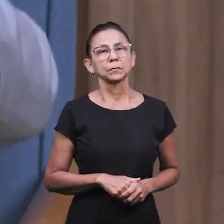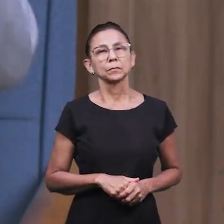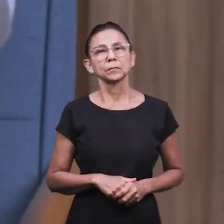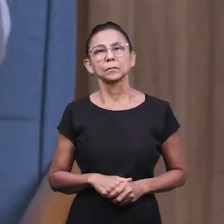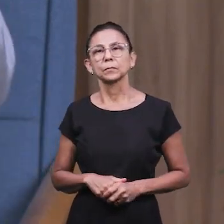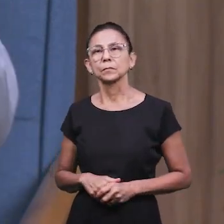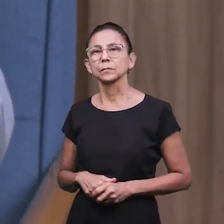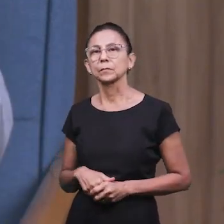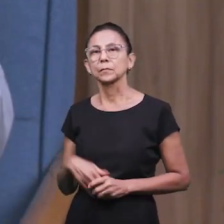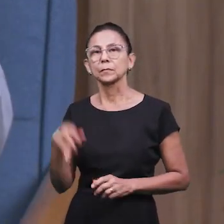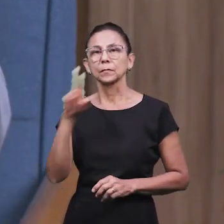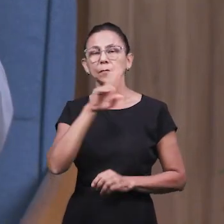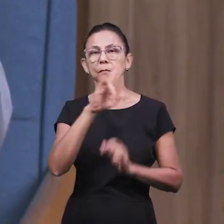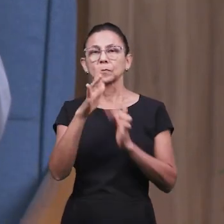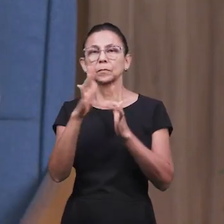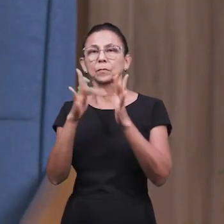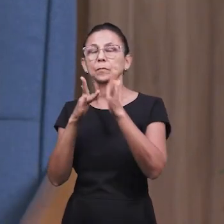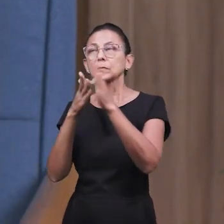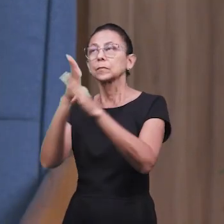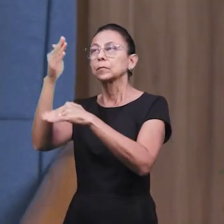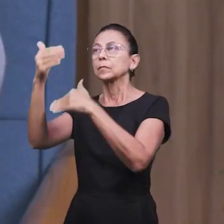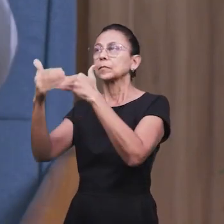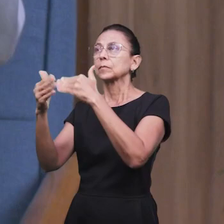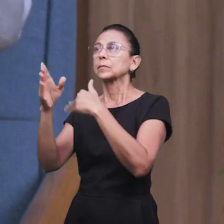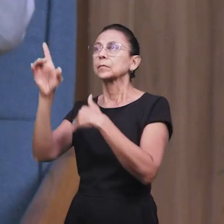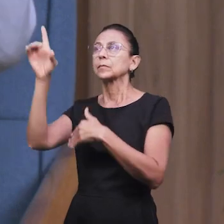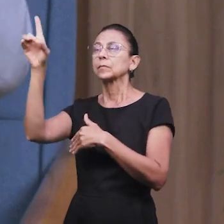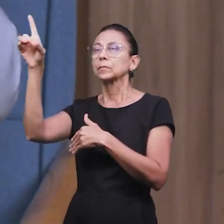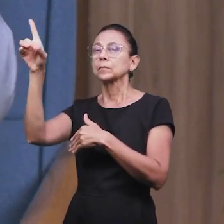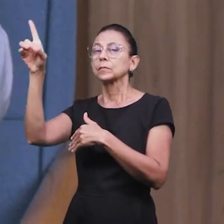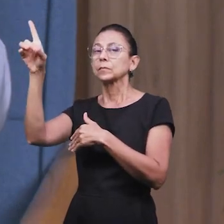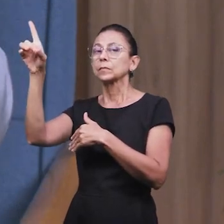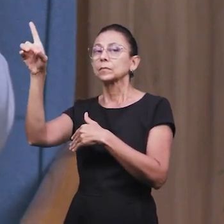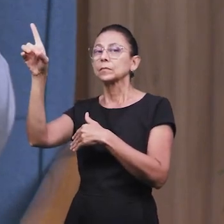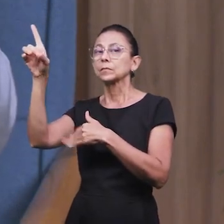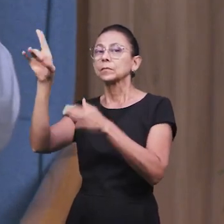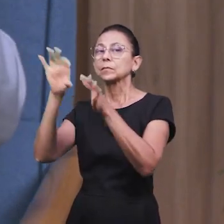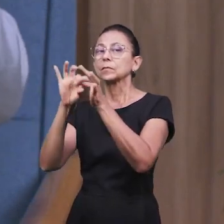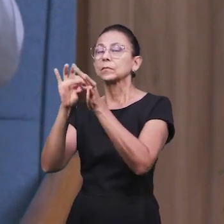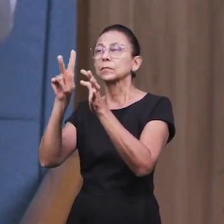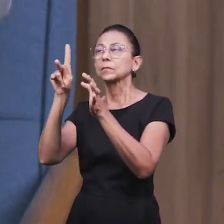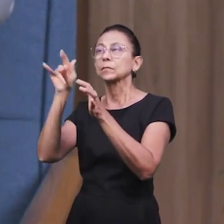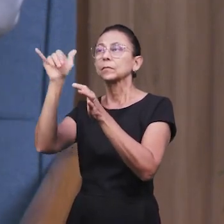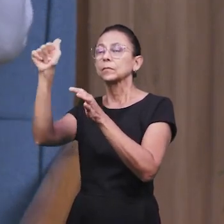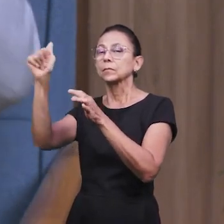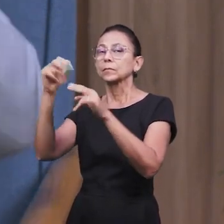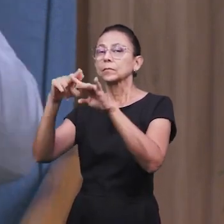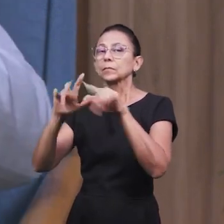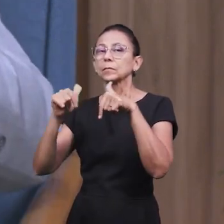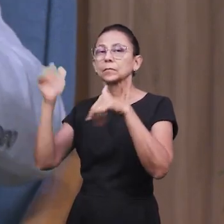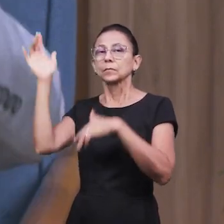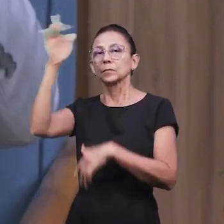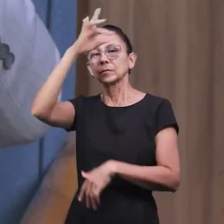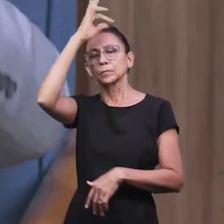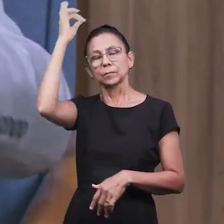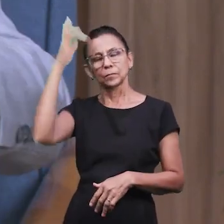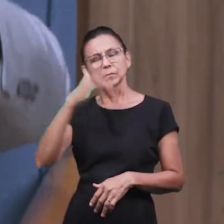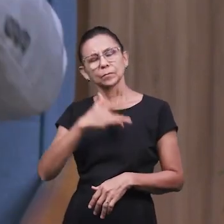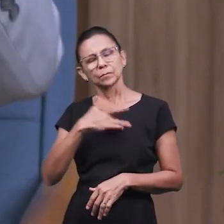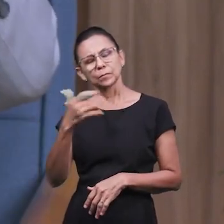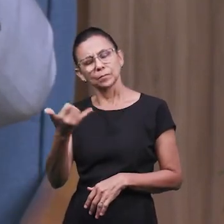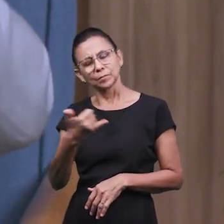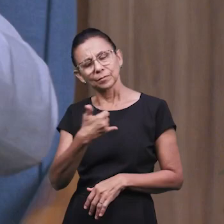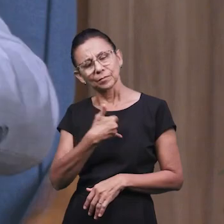ligação com Deus é através de Jesus, ele é o caminho. Mas a ligação do Pai para nós é através do Espírito Santo, porque através do Espírito Santo ele fala, ele